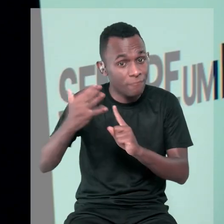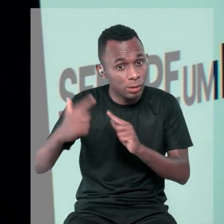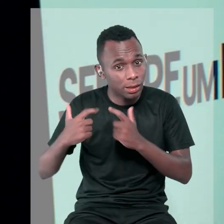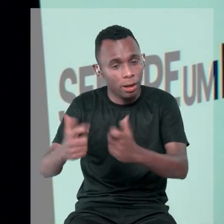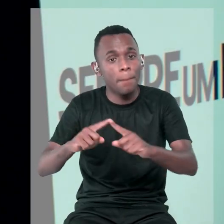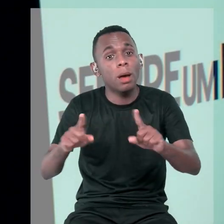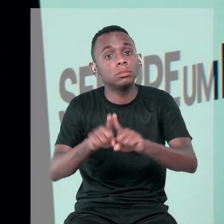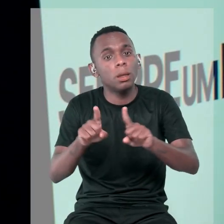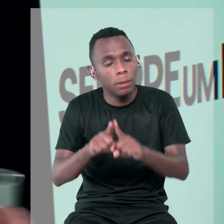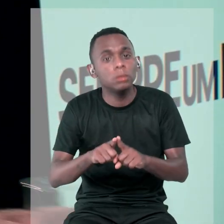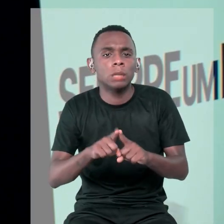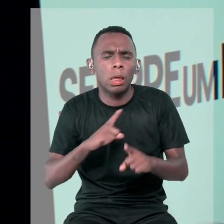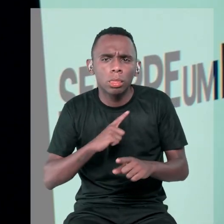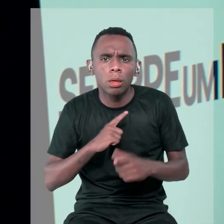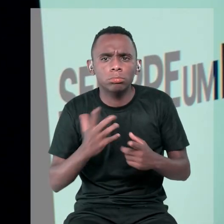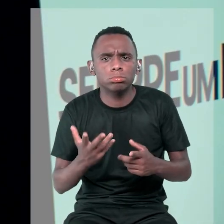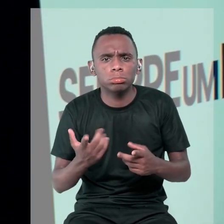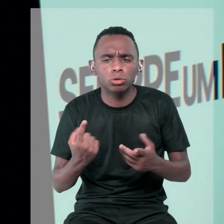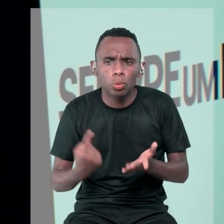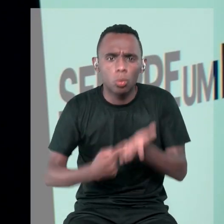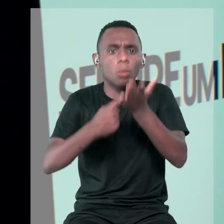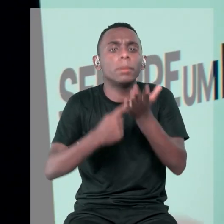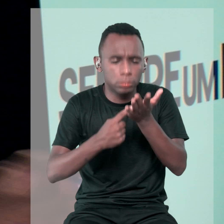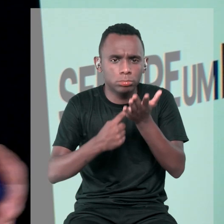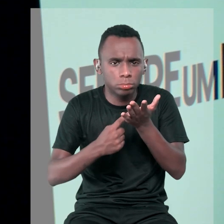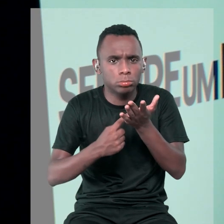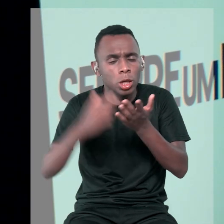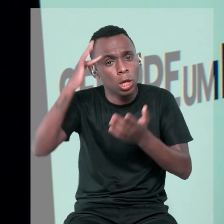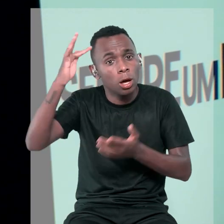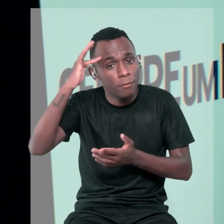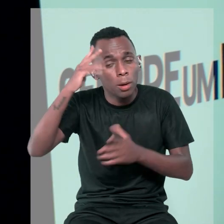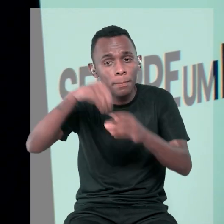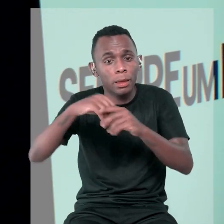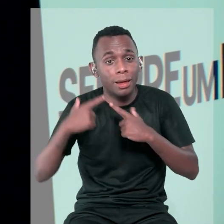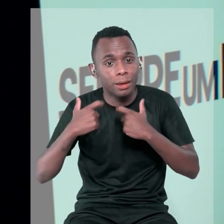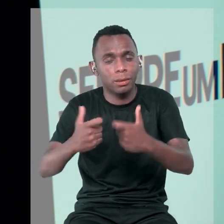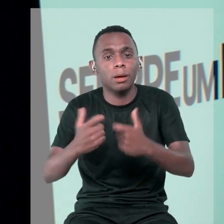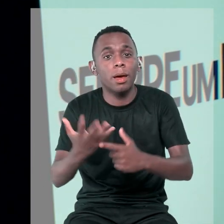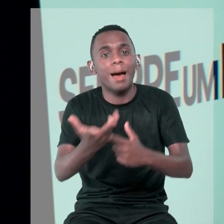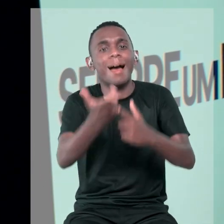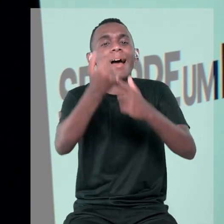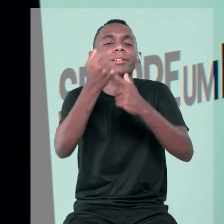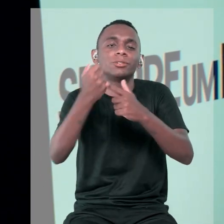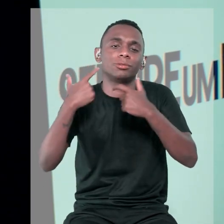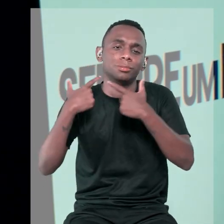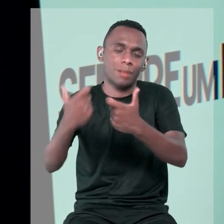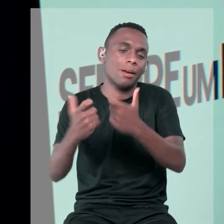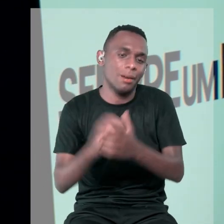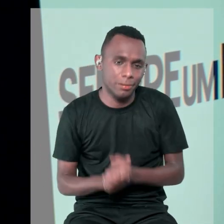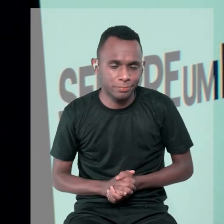tem esse grande tratado, dos grandes tratados de filosofia da guerra, que é a arte da guerra. Né? Aqueles